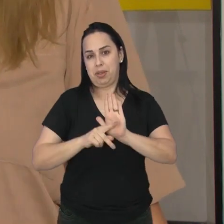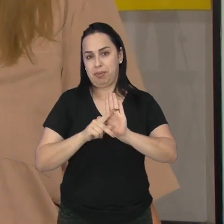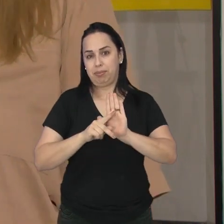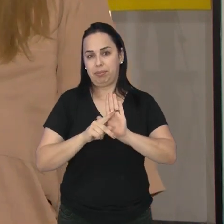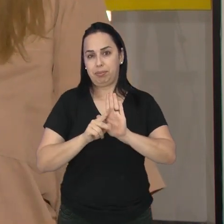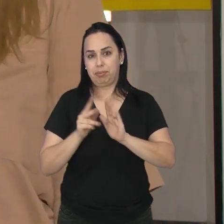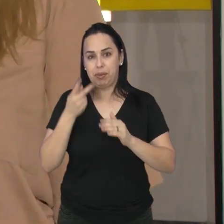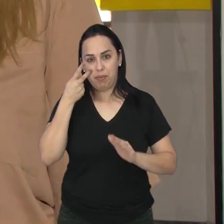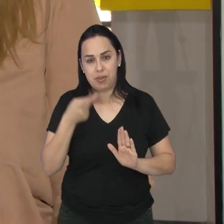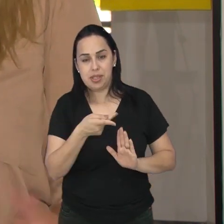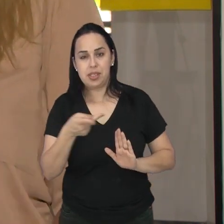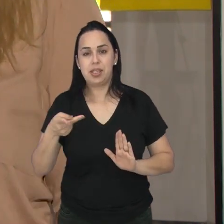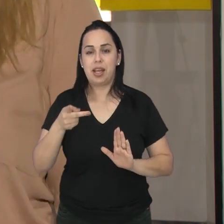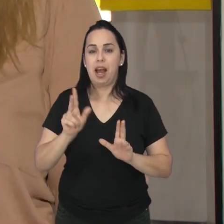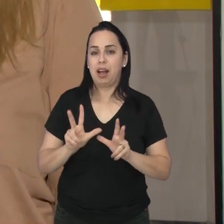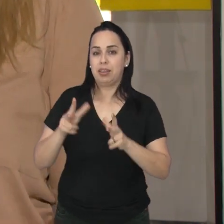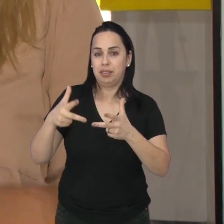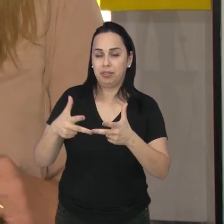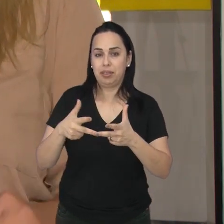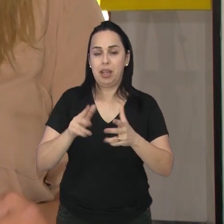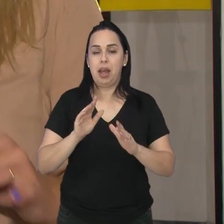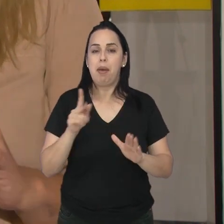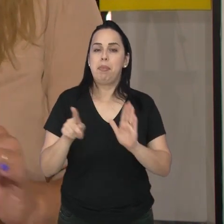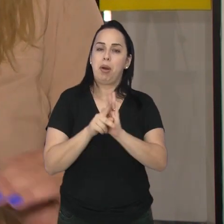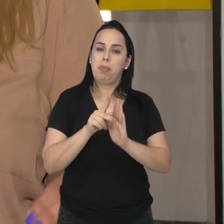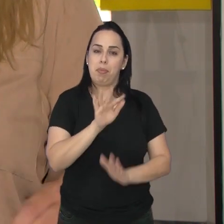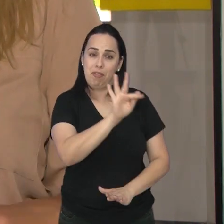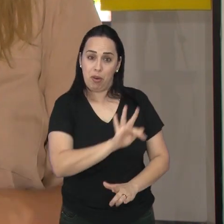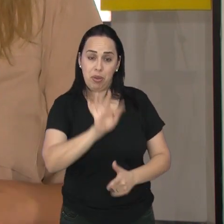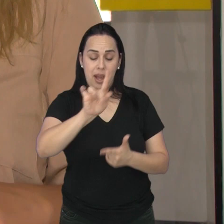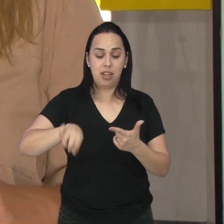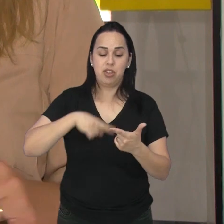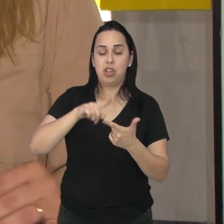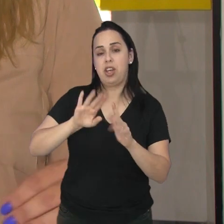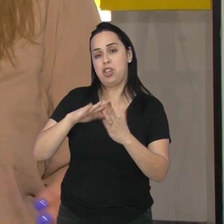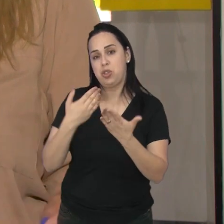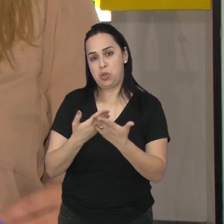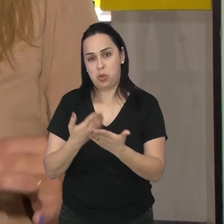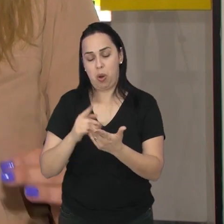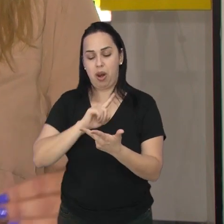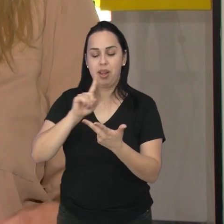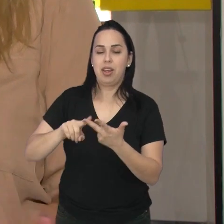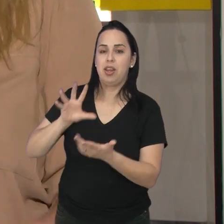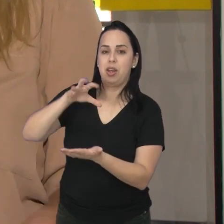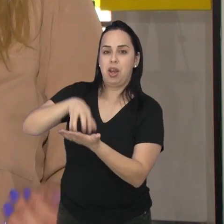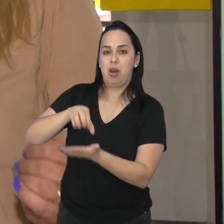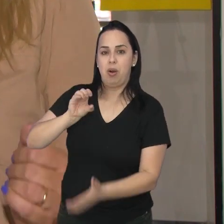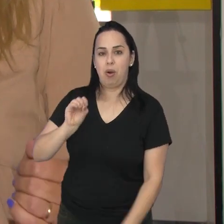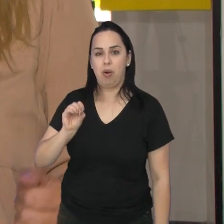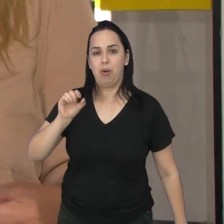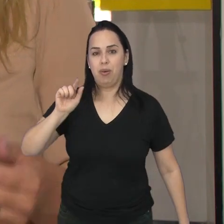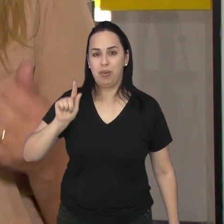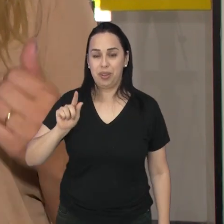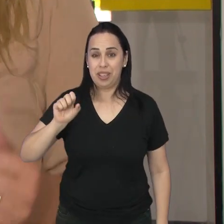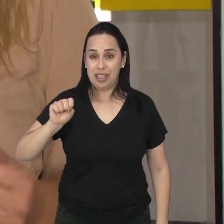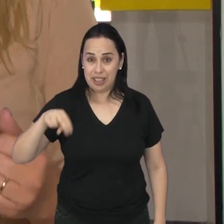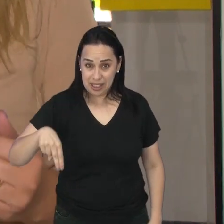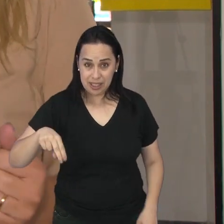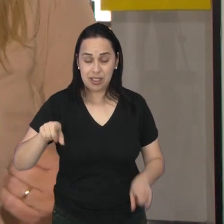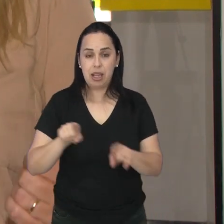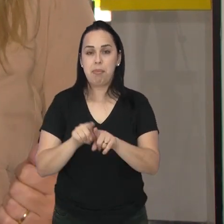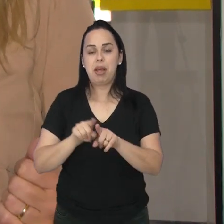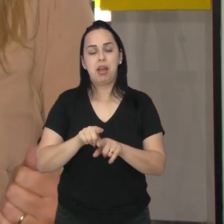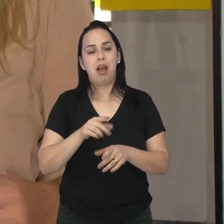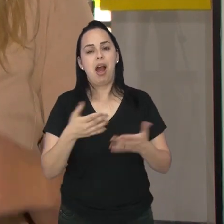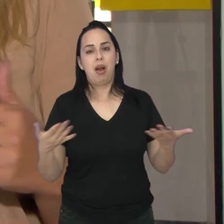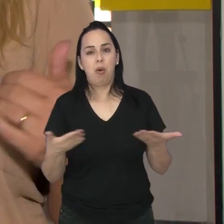ele é direcionado para as ONGs, escolas e faculdades, né? A gente está ampliando agora esse projeto para trazer as faculdades para conhecer